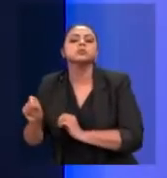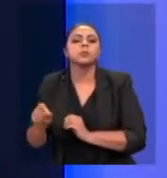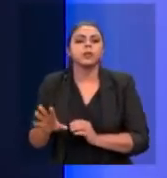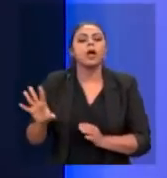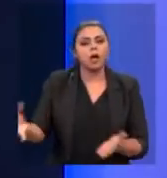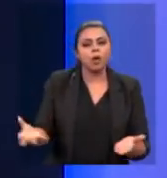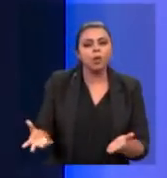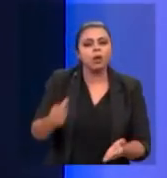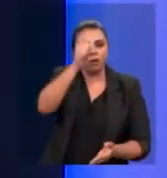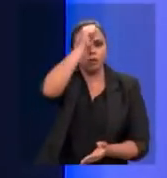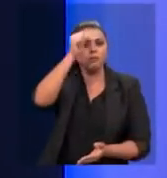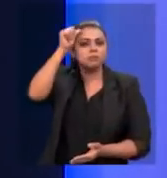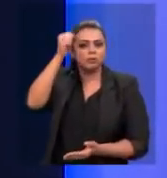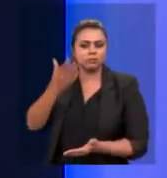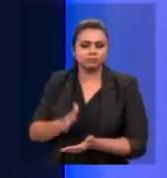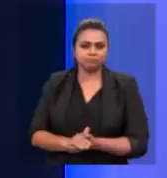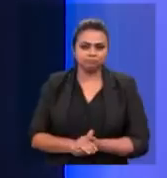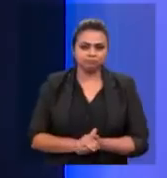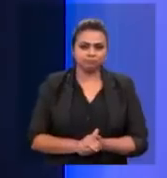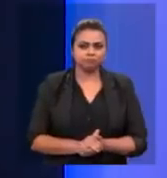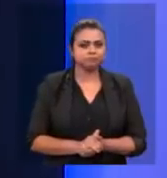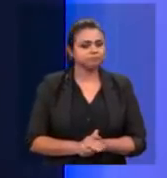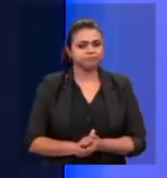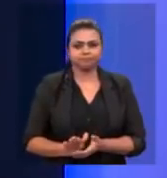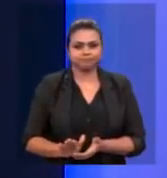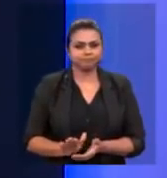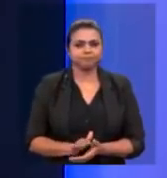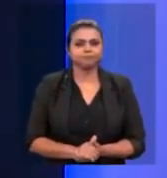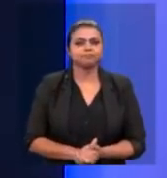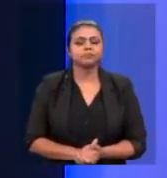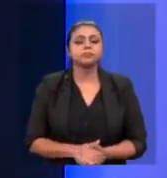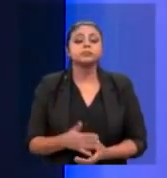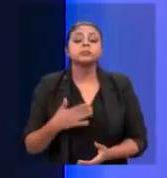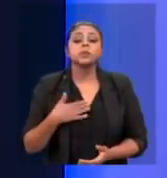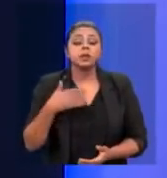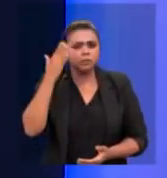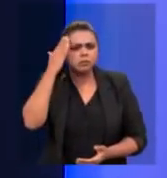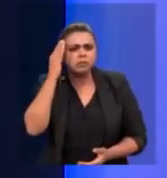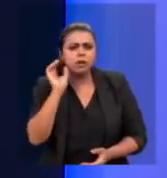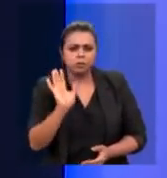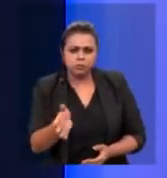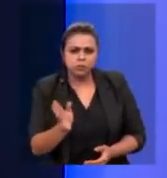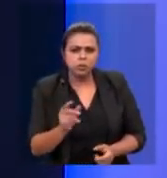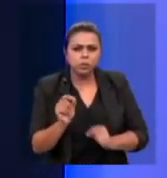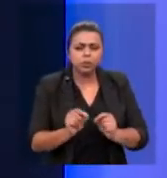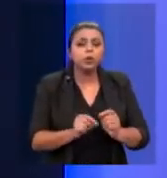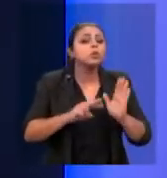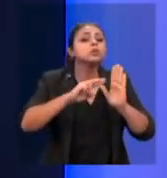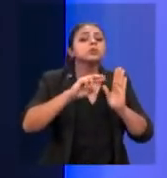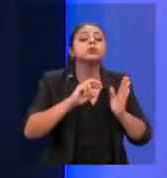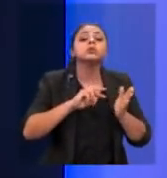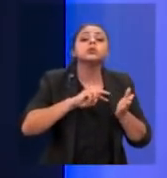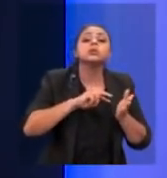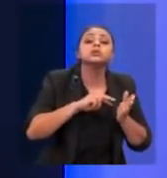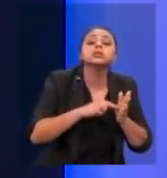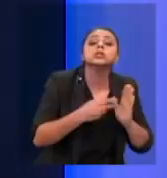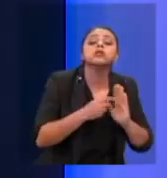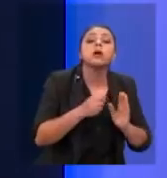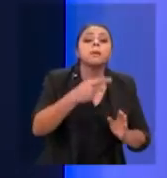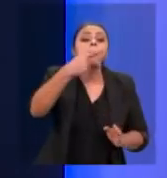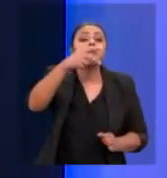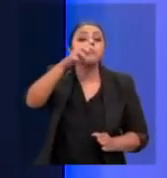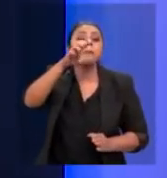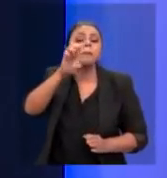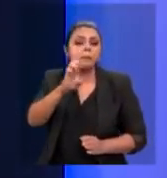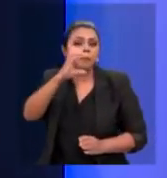moreira ok andré nós sabemos muito bem o que significa a pec